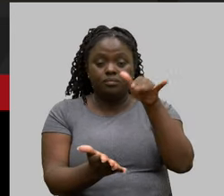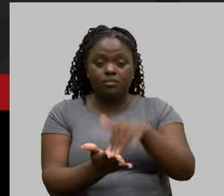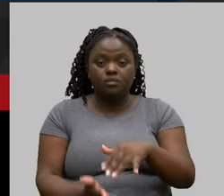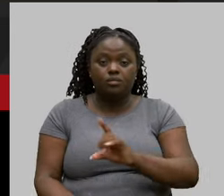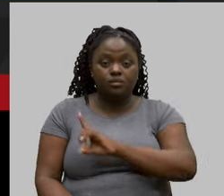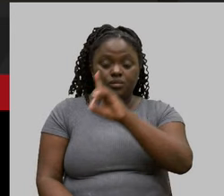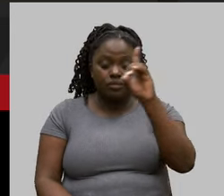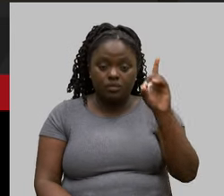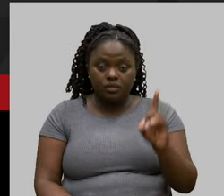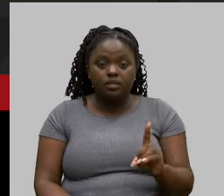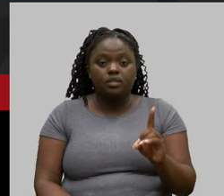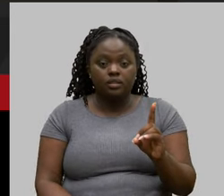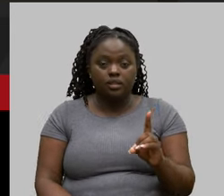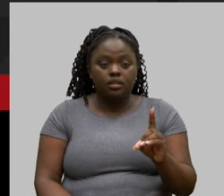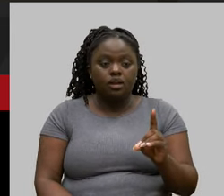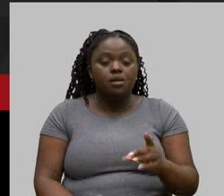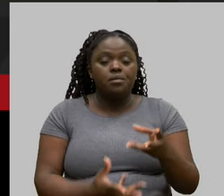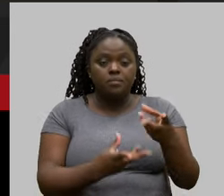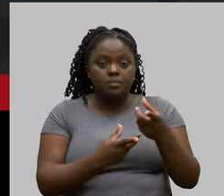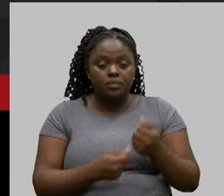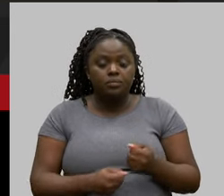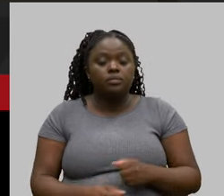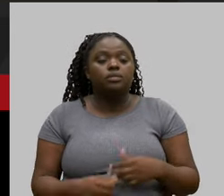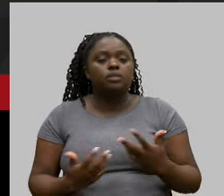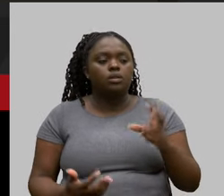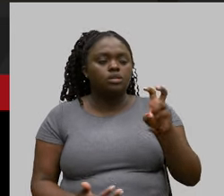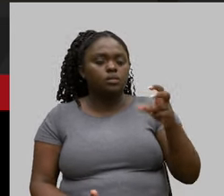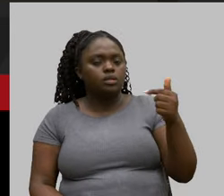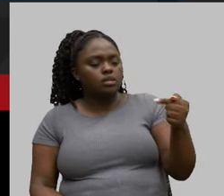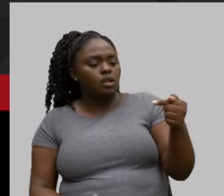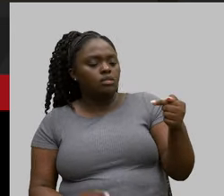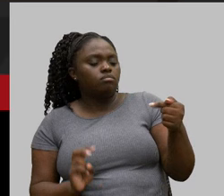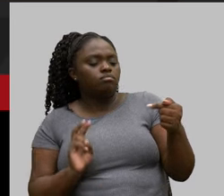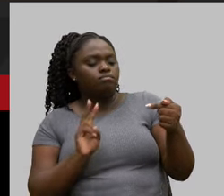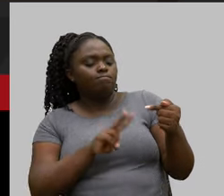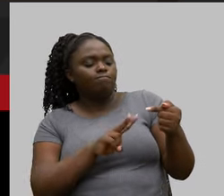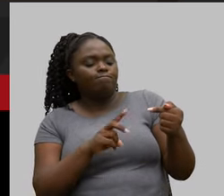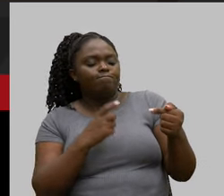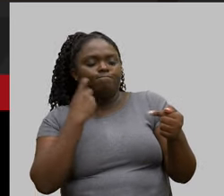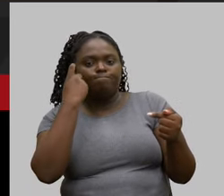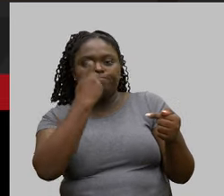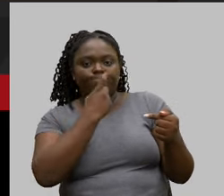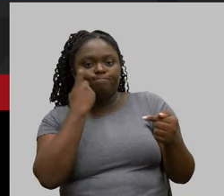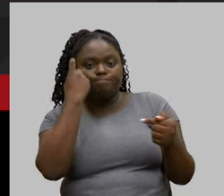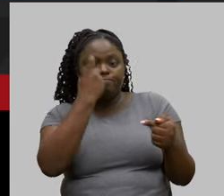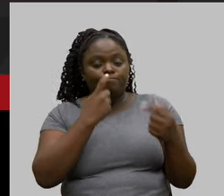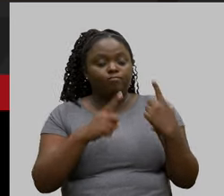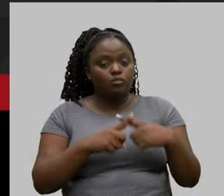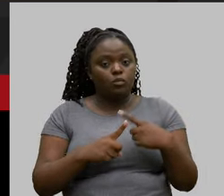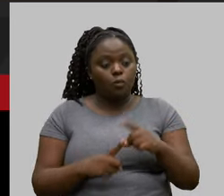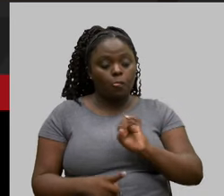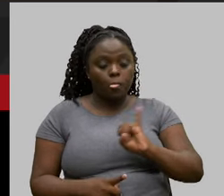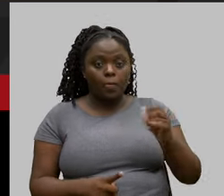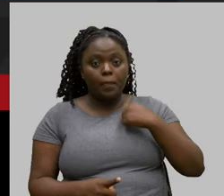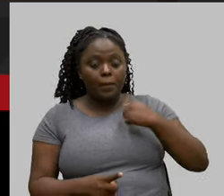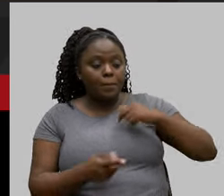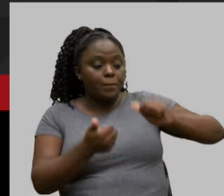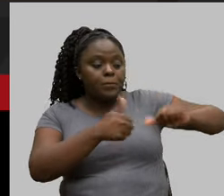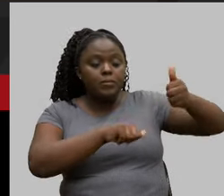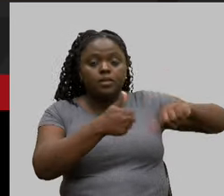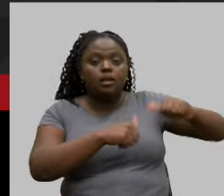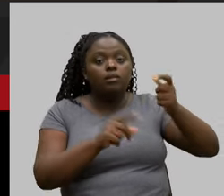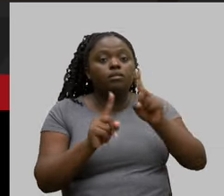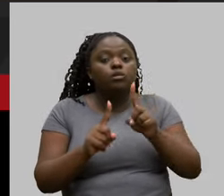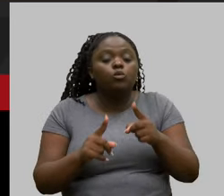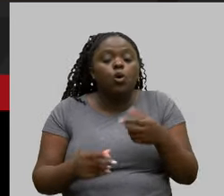extração esse 57 a gente olha para eles com uma certa preocupação porque se eu não faço avaliação autorial eu não tenho a